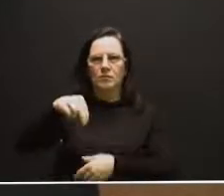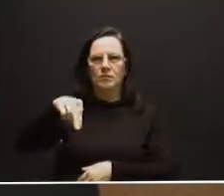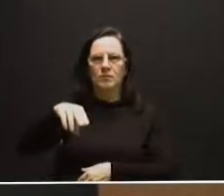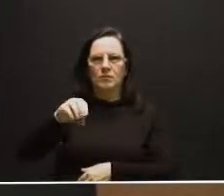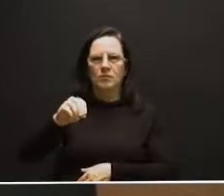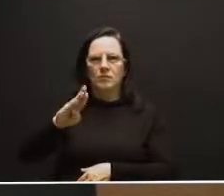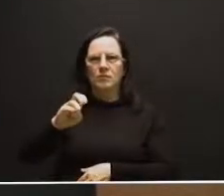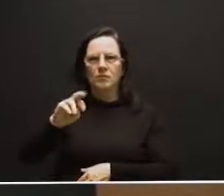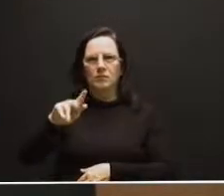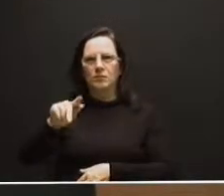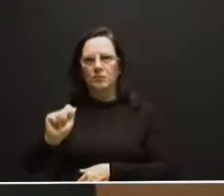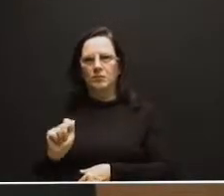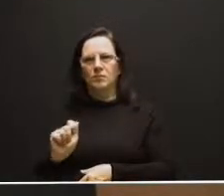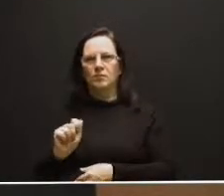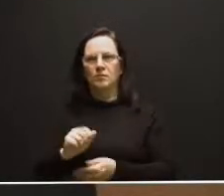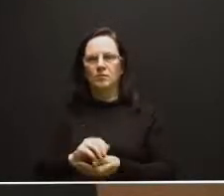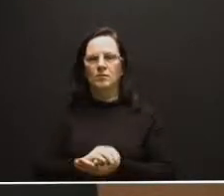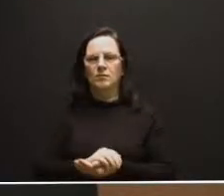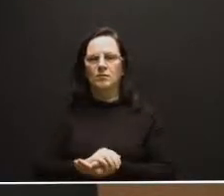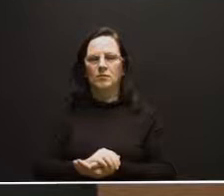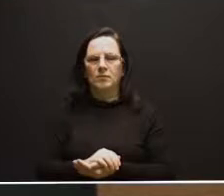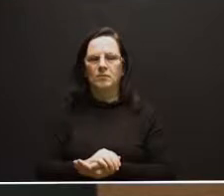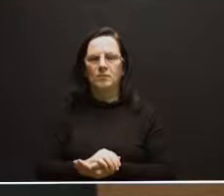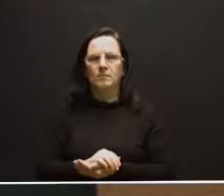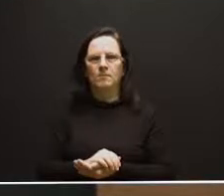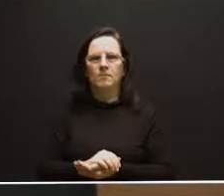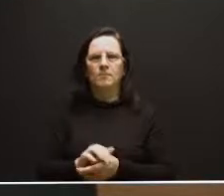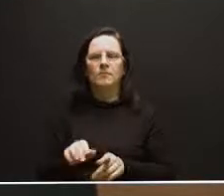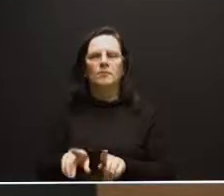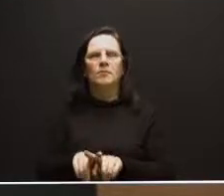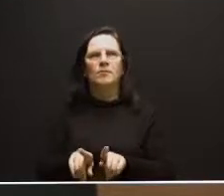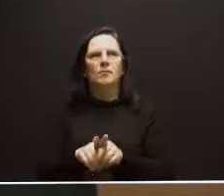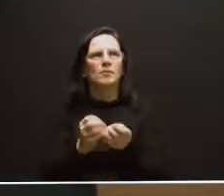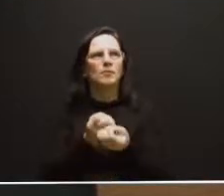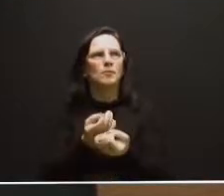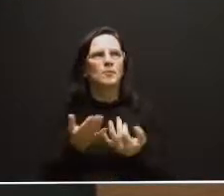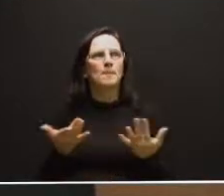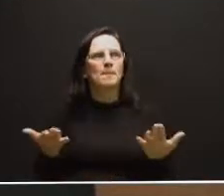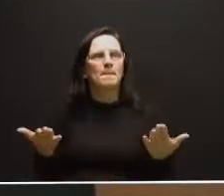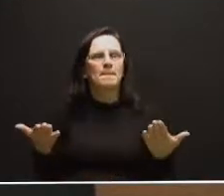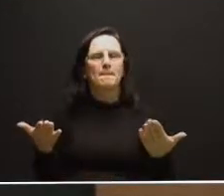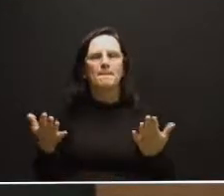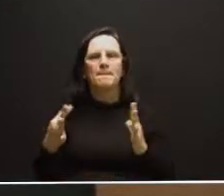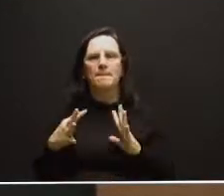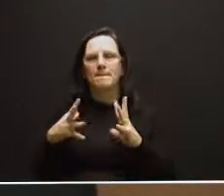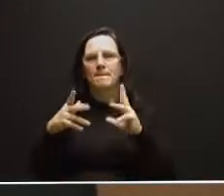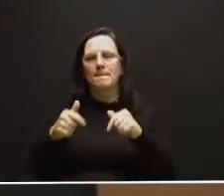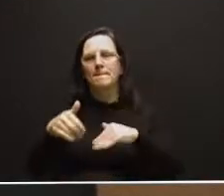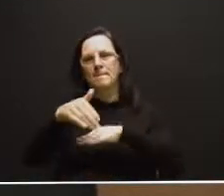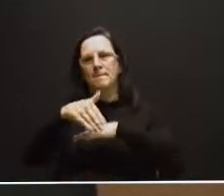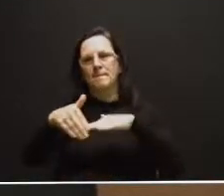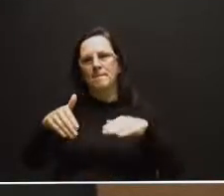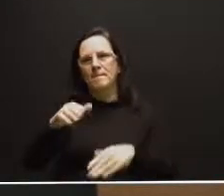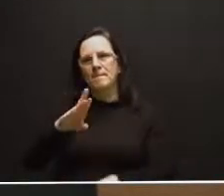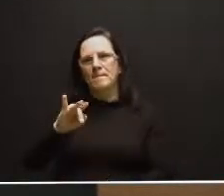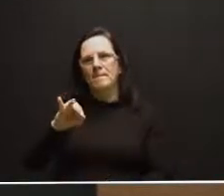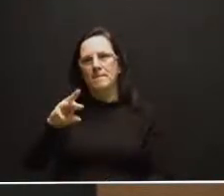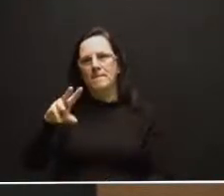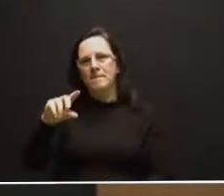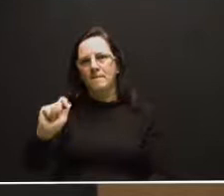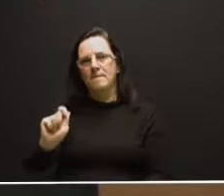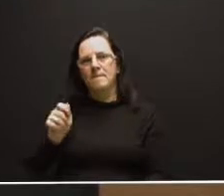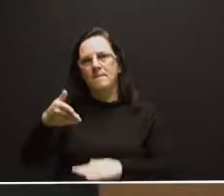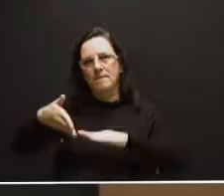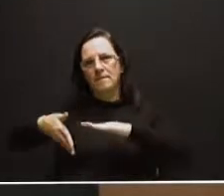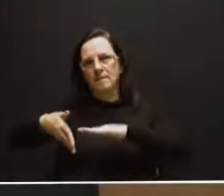casqueiro camisa manutenção do leito carroçável do cruzamento da rua brasil martins fontes